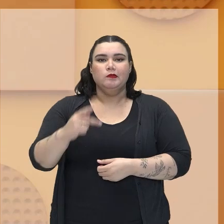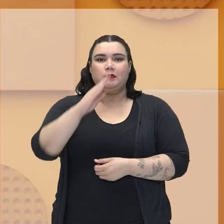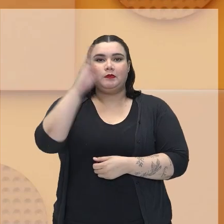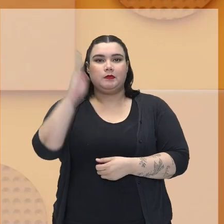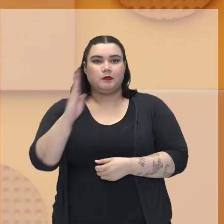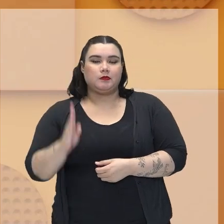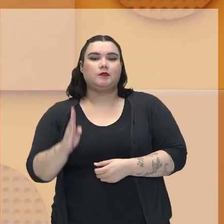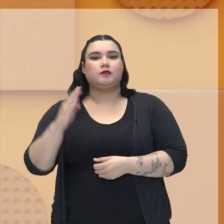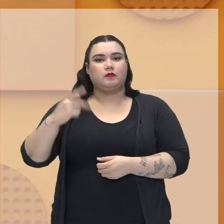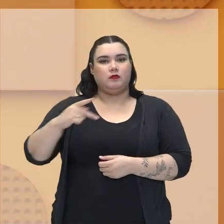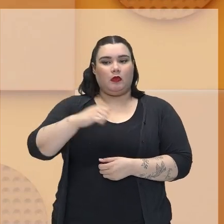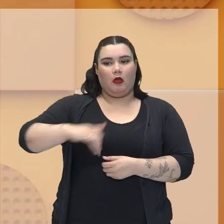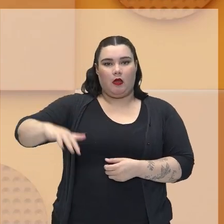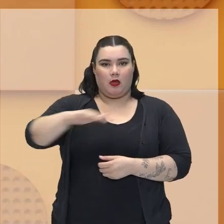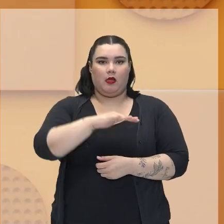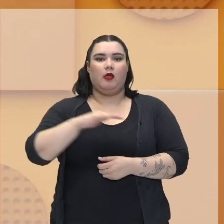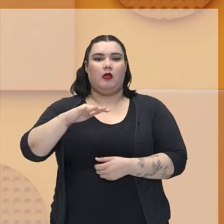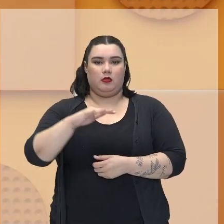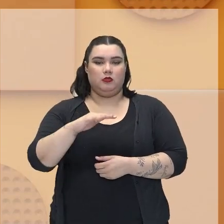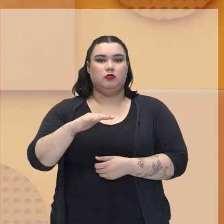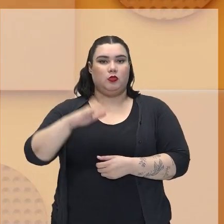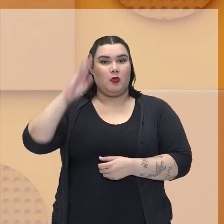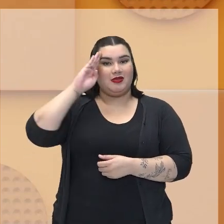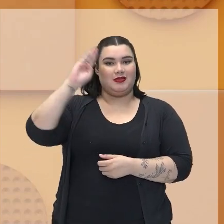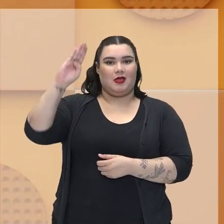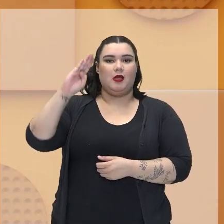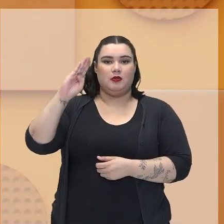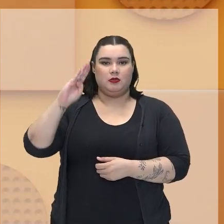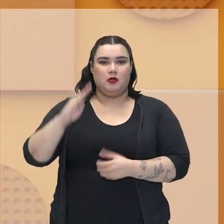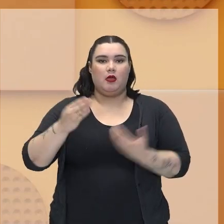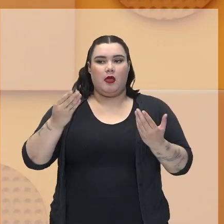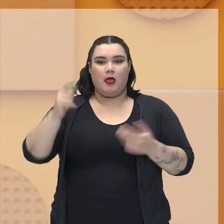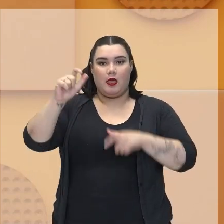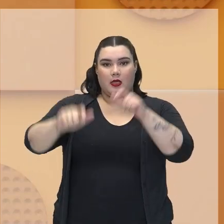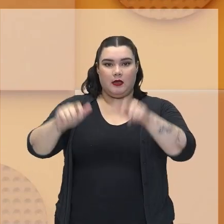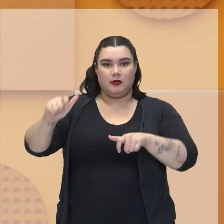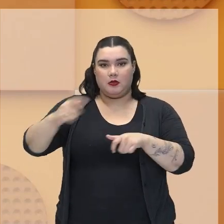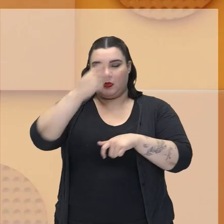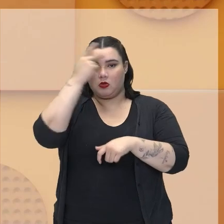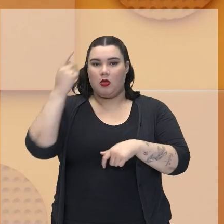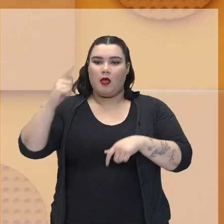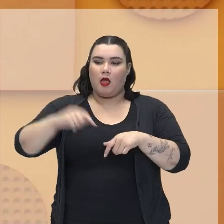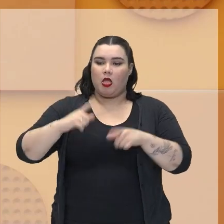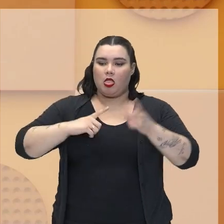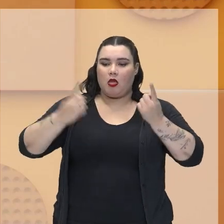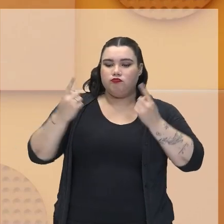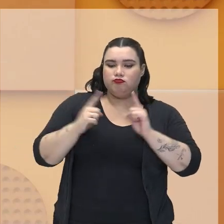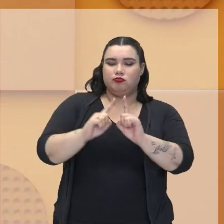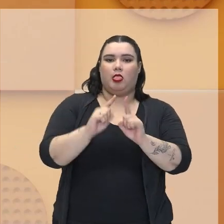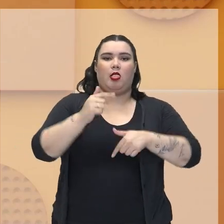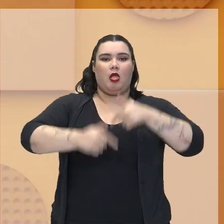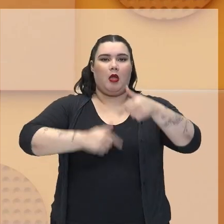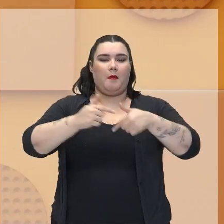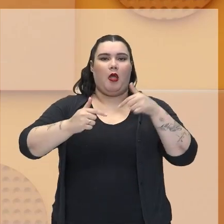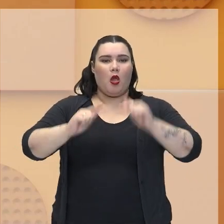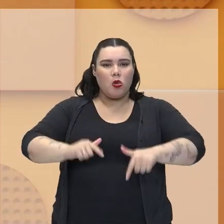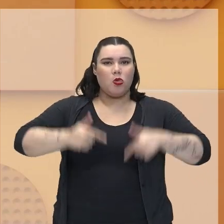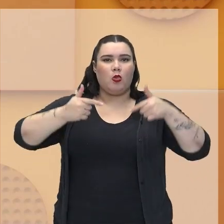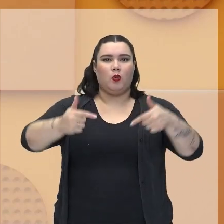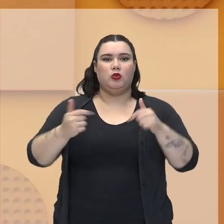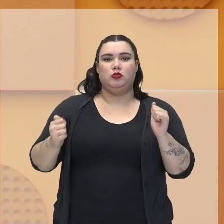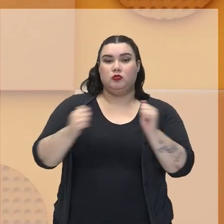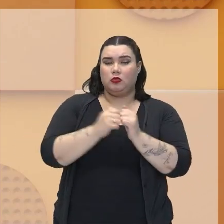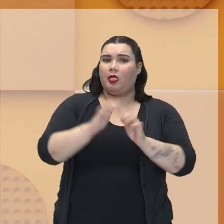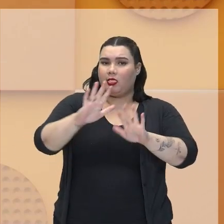aqueles indivíduos como escravizados ou ex-escravizados, mas sim como companheiro de armas. Obviamente existia ali um